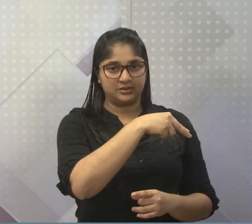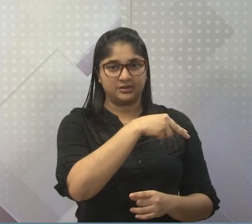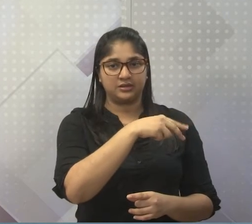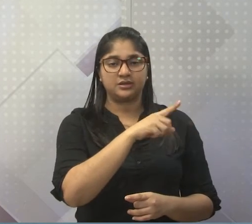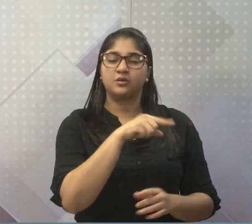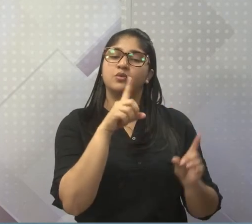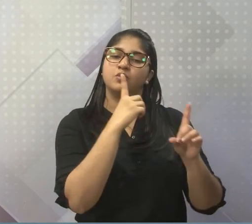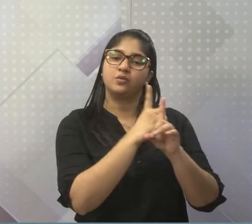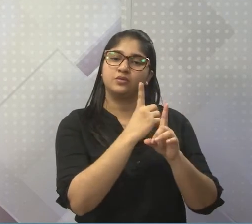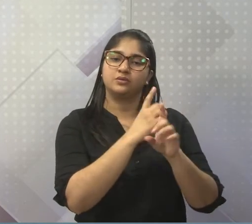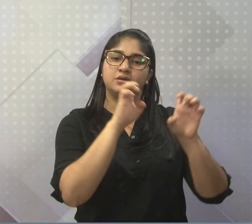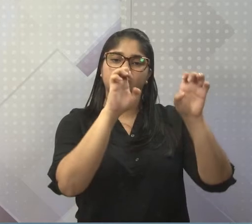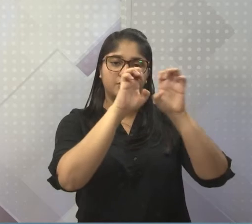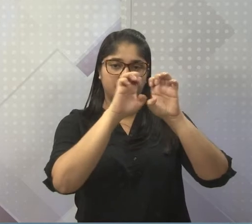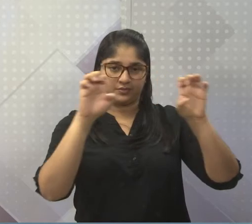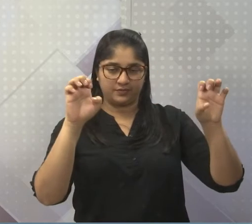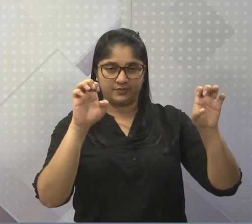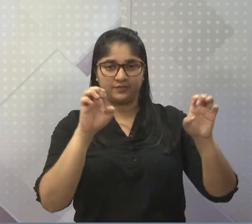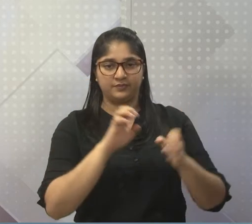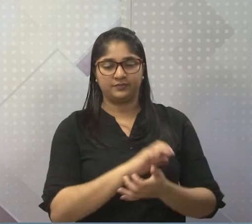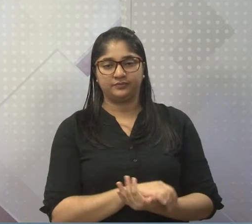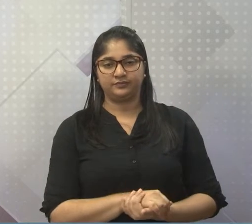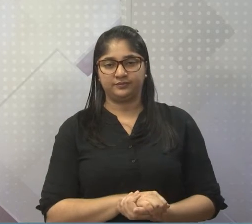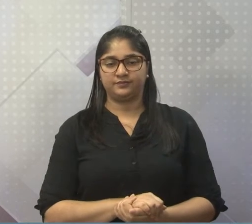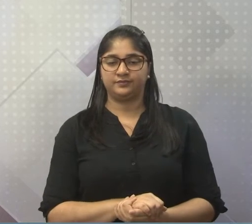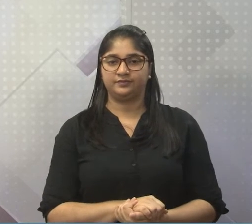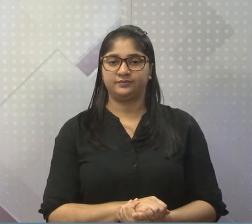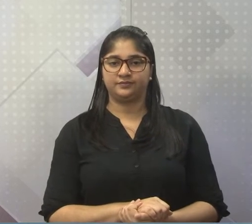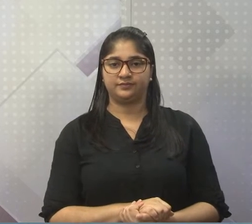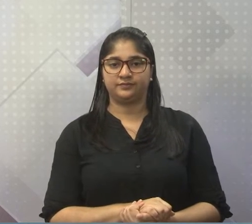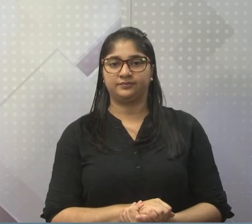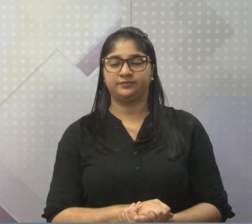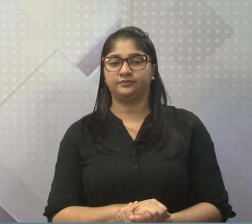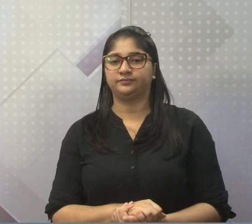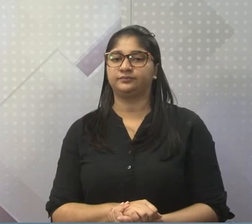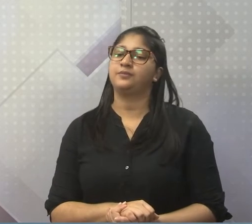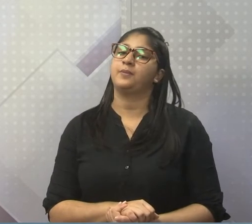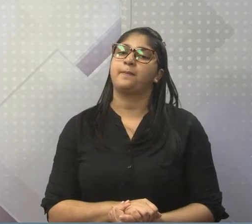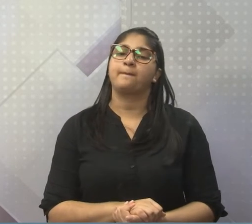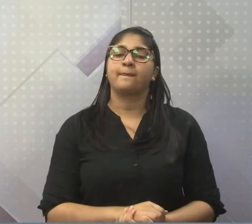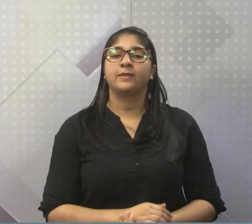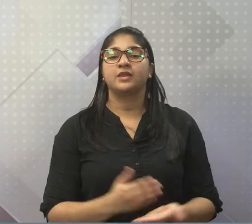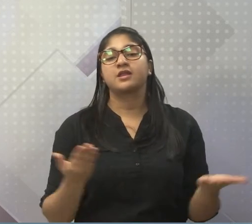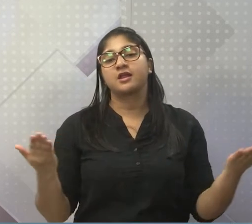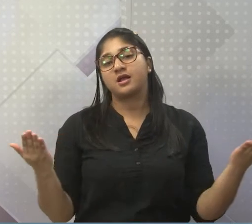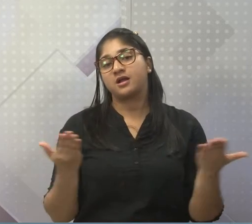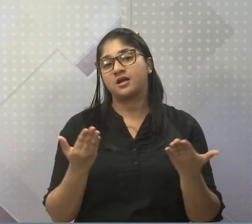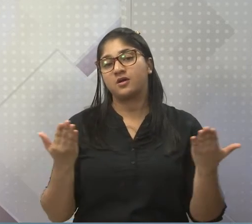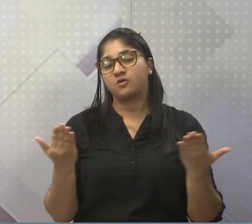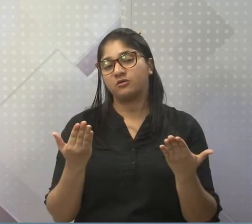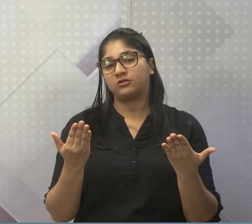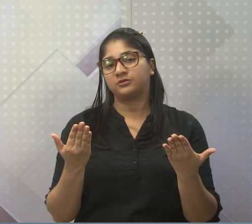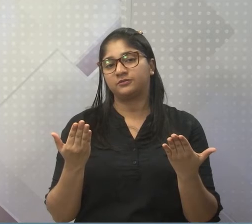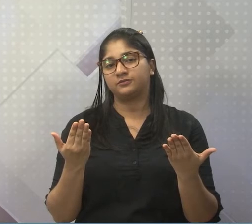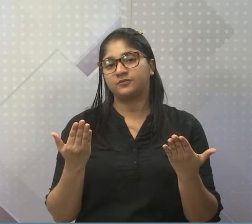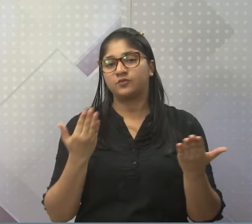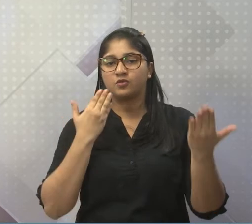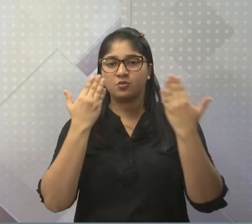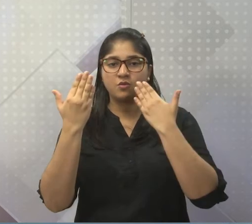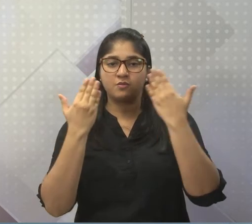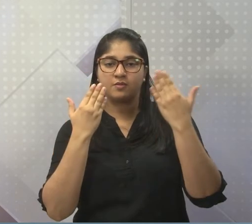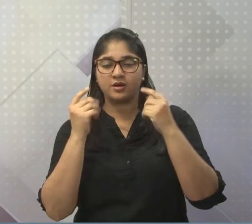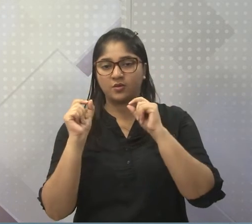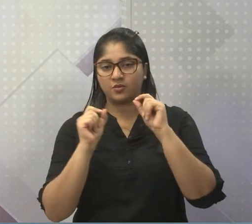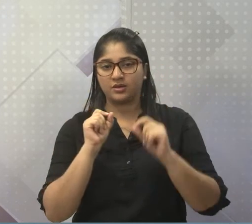uma relação métrica. Vou agora comparar. Vou pegar C